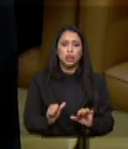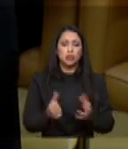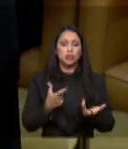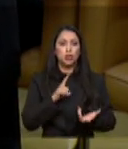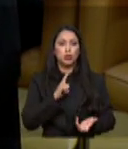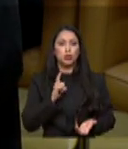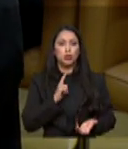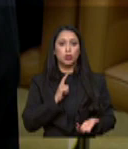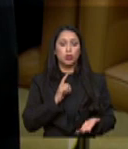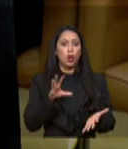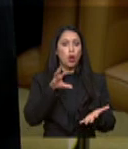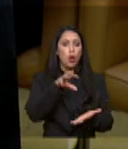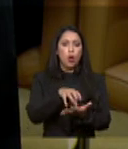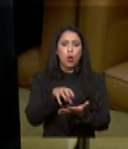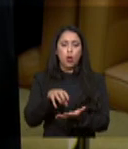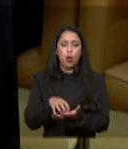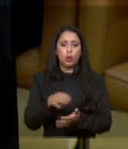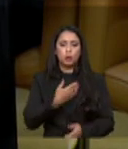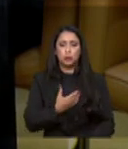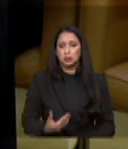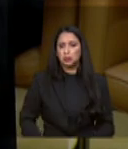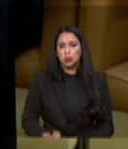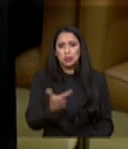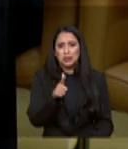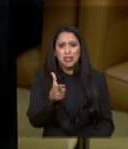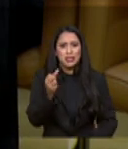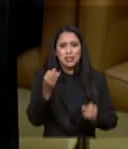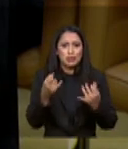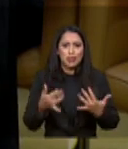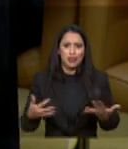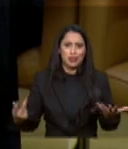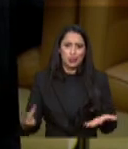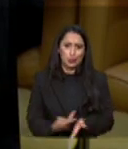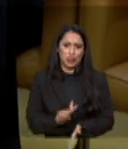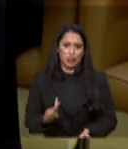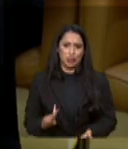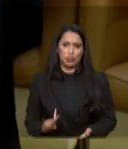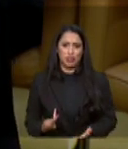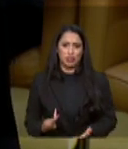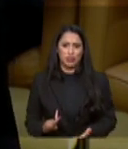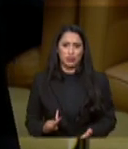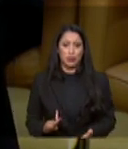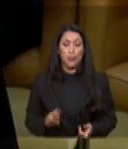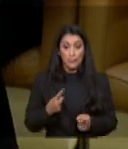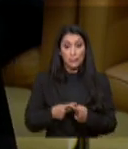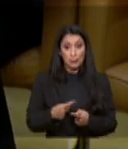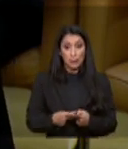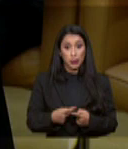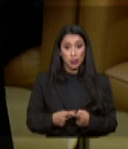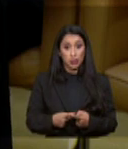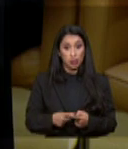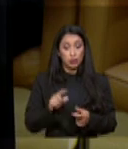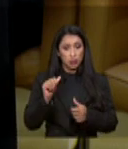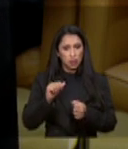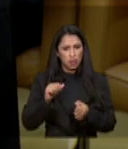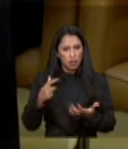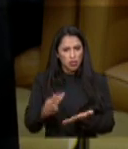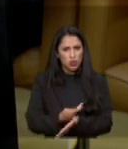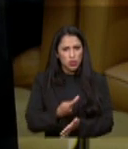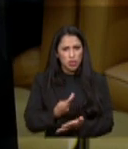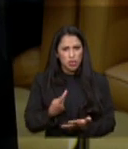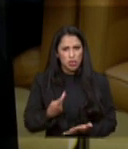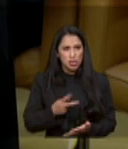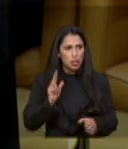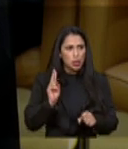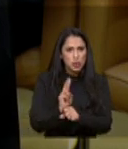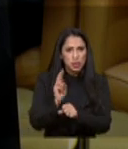órgãos públicos. Não há, portanto, justificativa para que isso tenha acontecido. Isso porque esses atos de